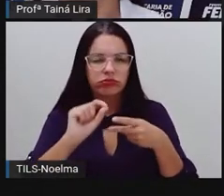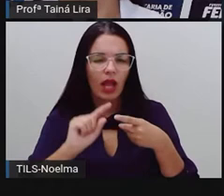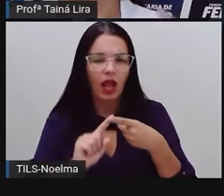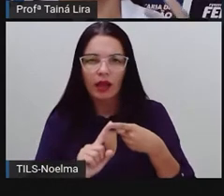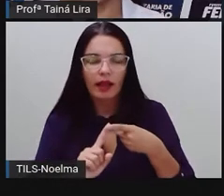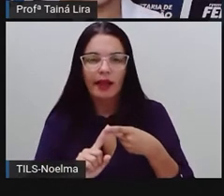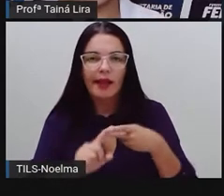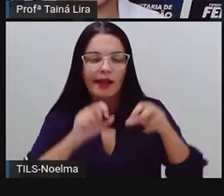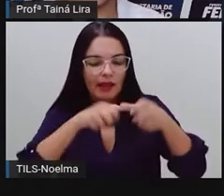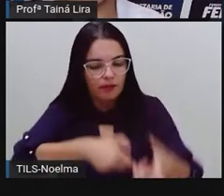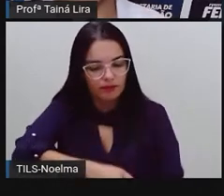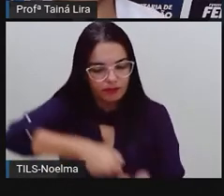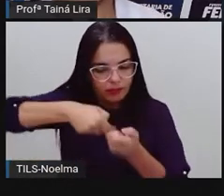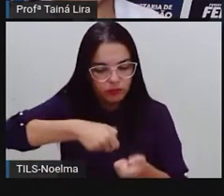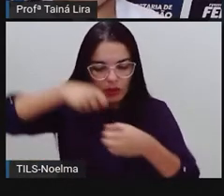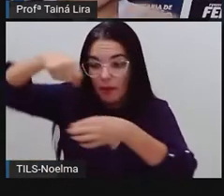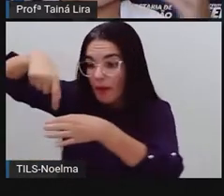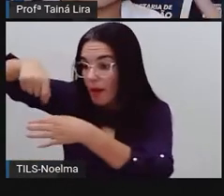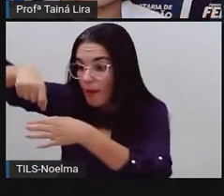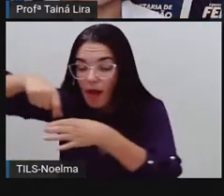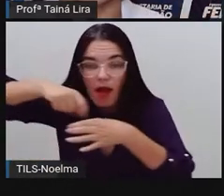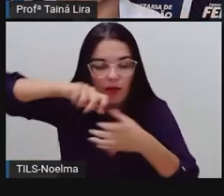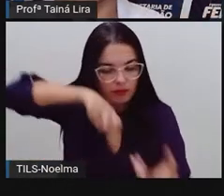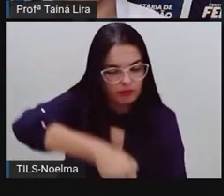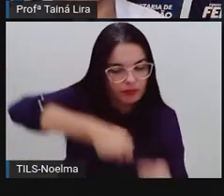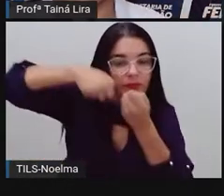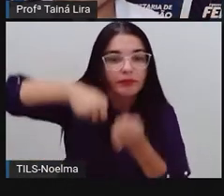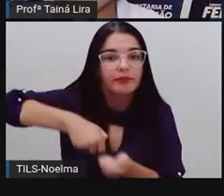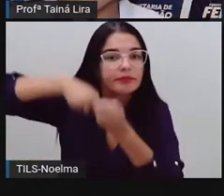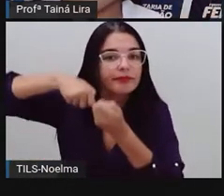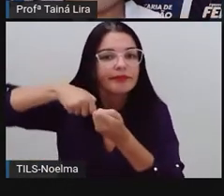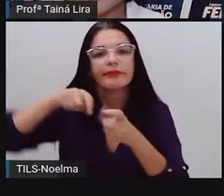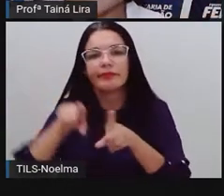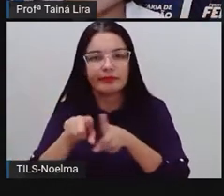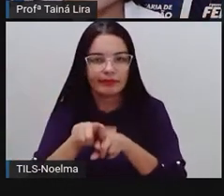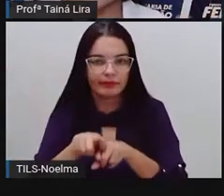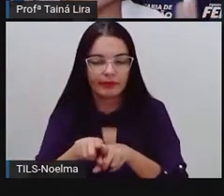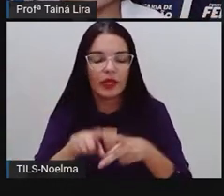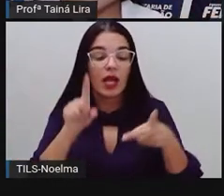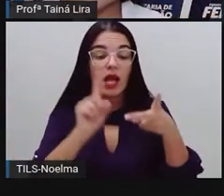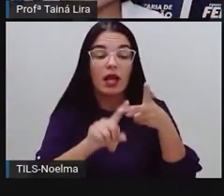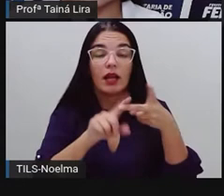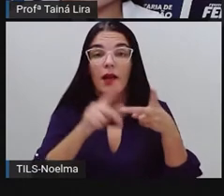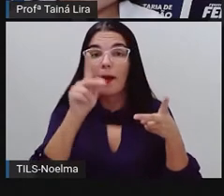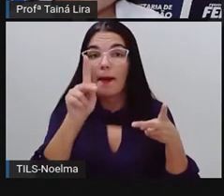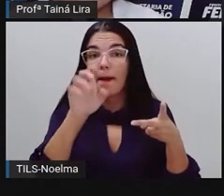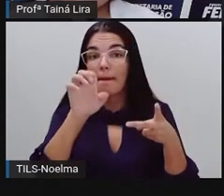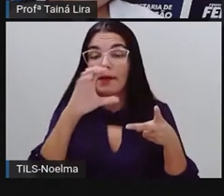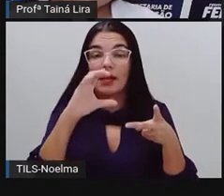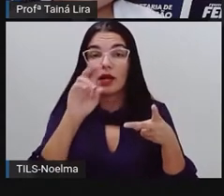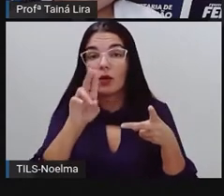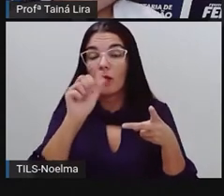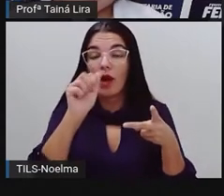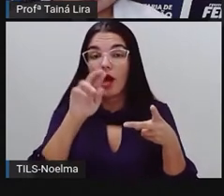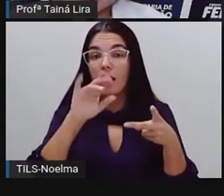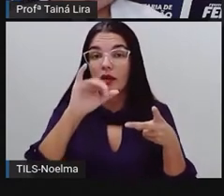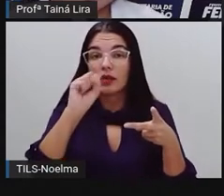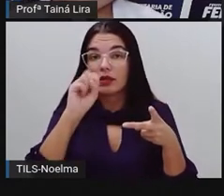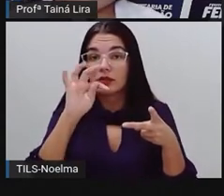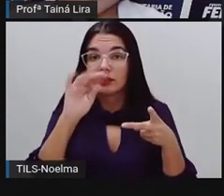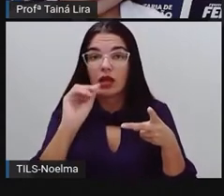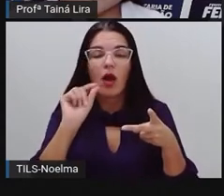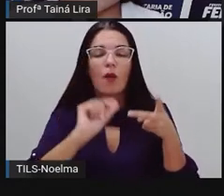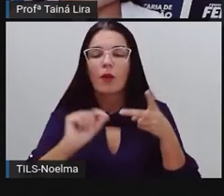né então é plantar em cenoura batata laranja enfim e aí essas pessoas que